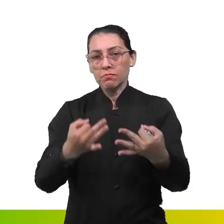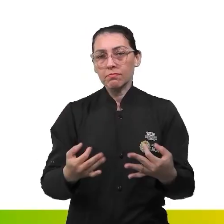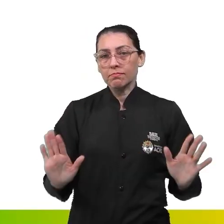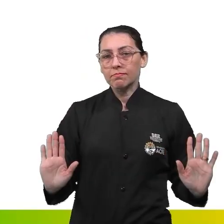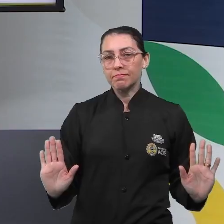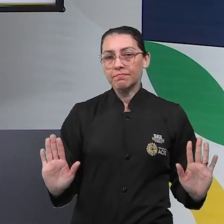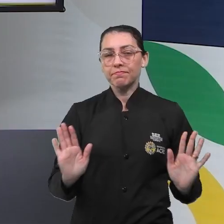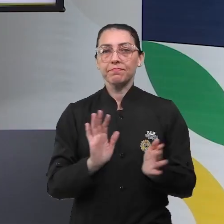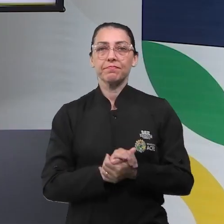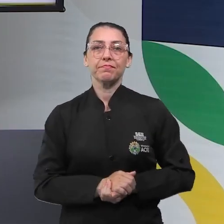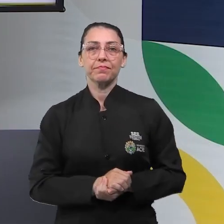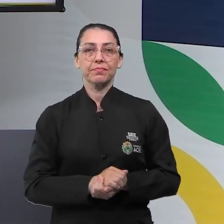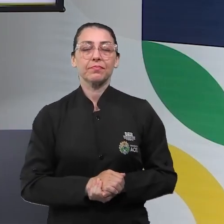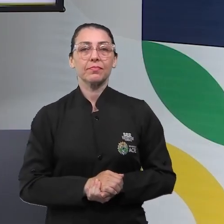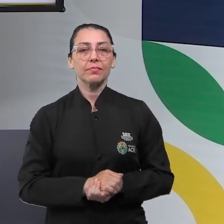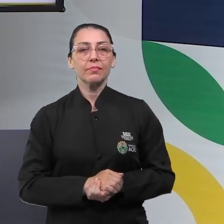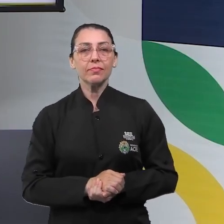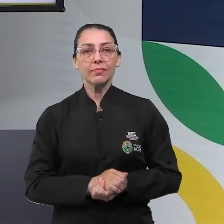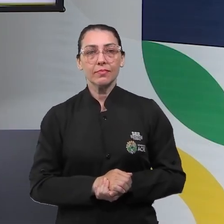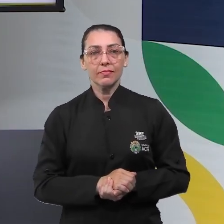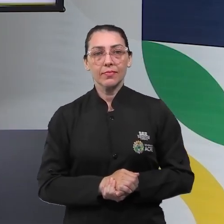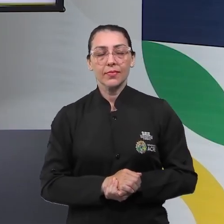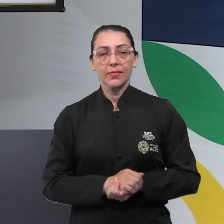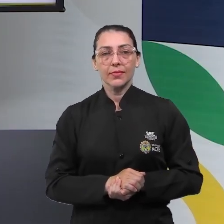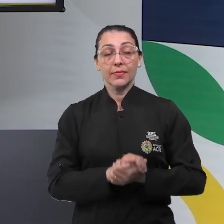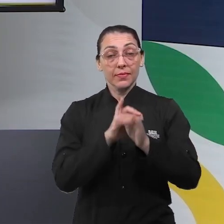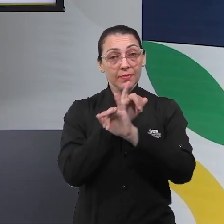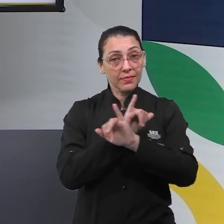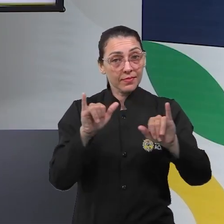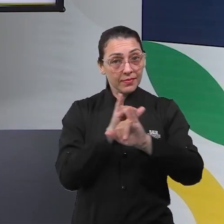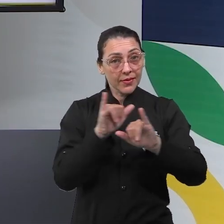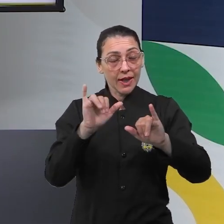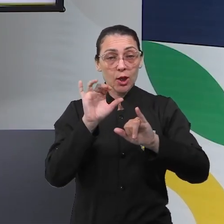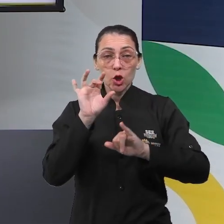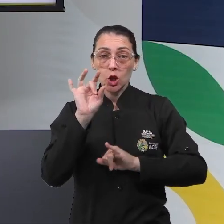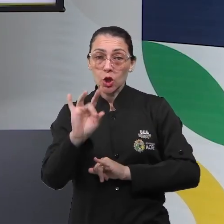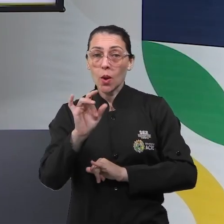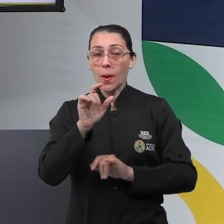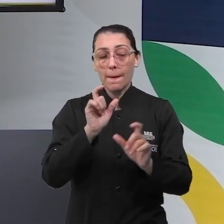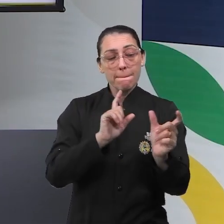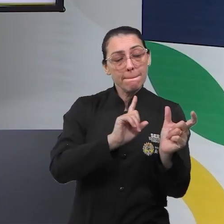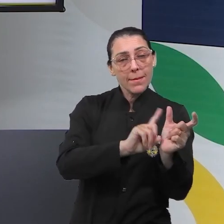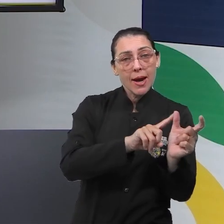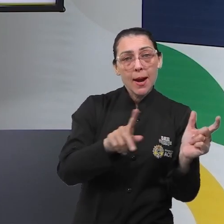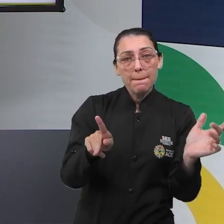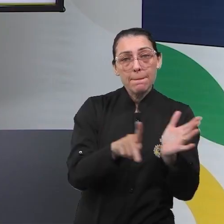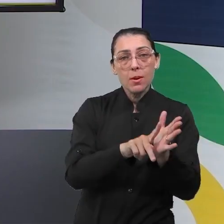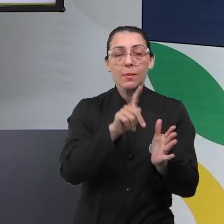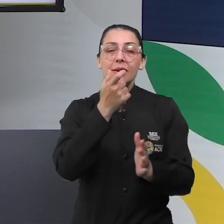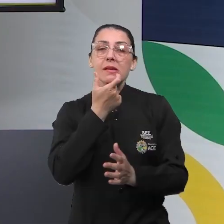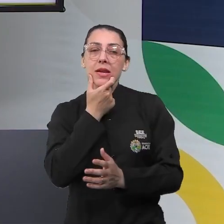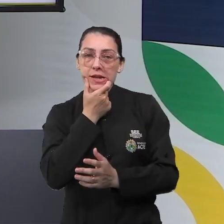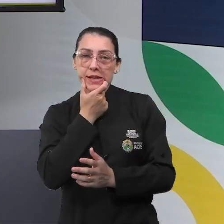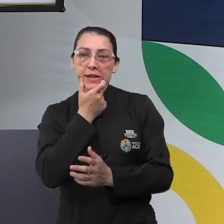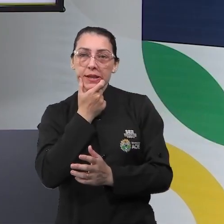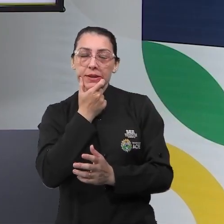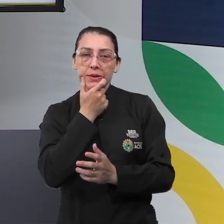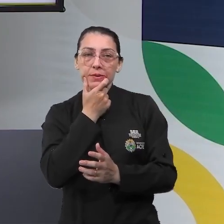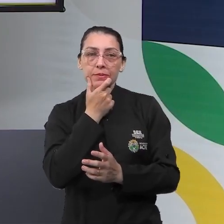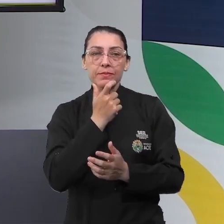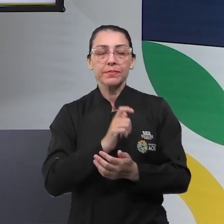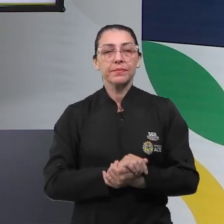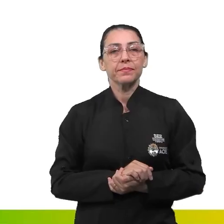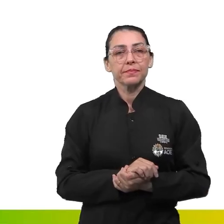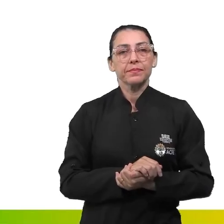Então, vocês podem observar que aí no enunciado ele quer apenas palavras de origem da língua inglesa.